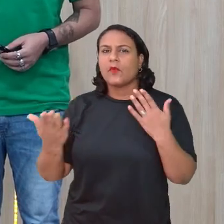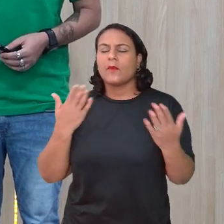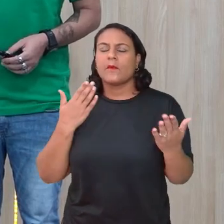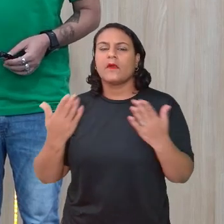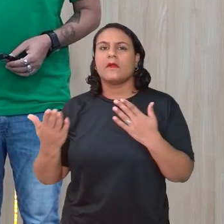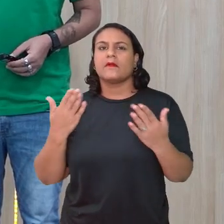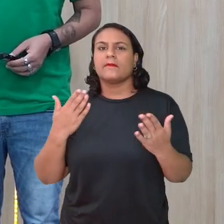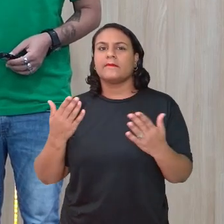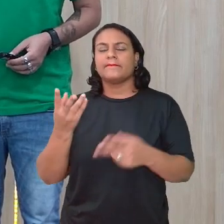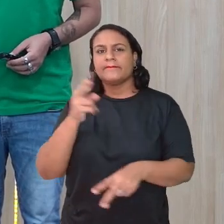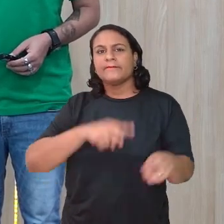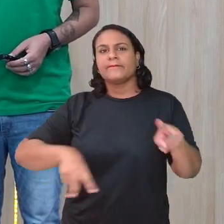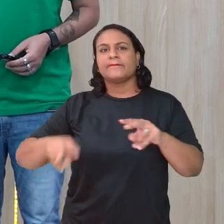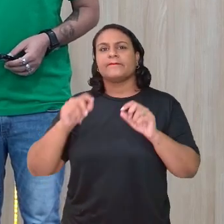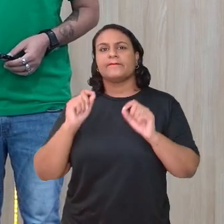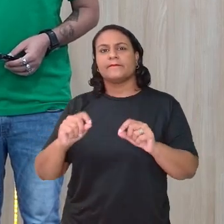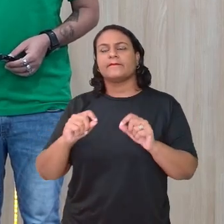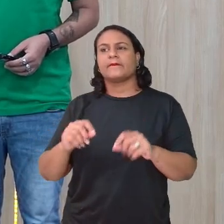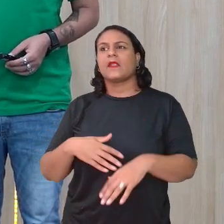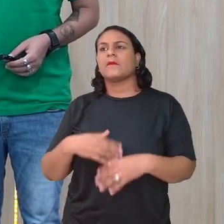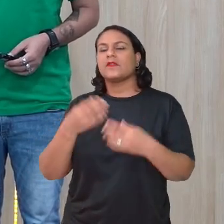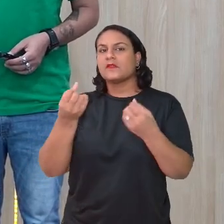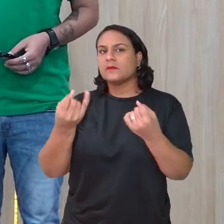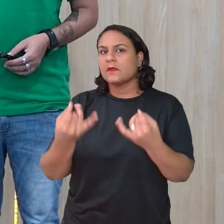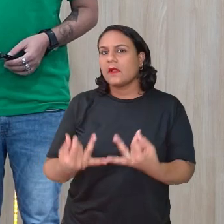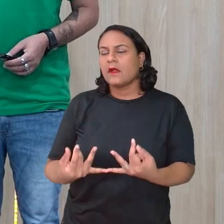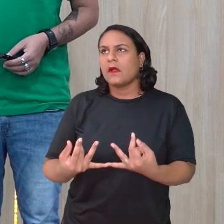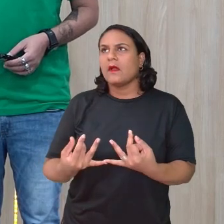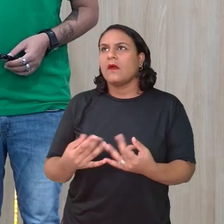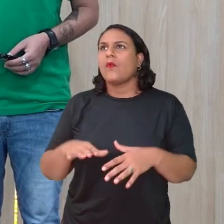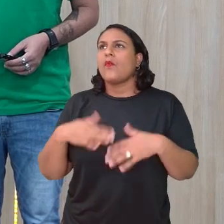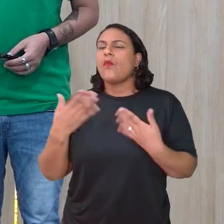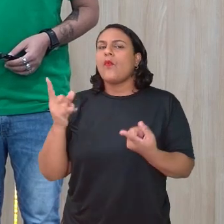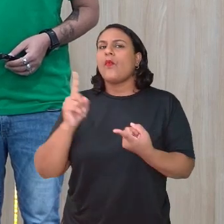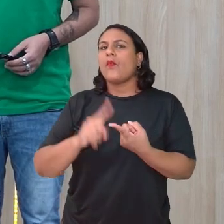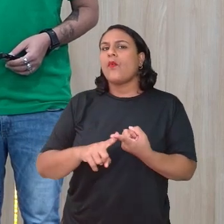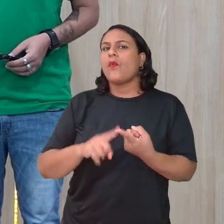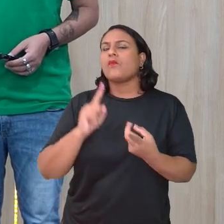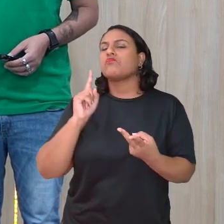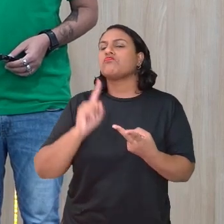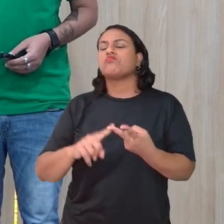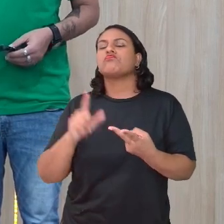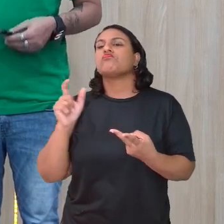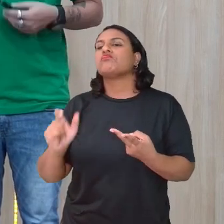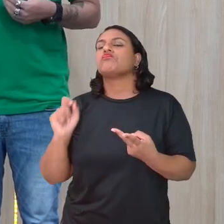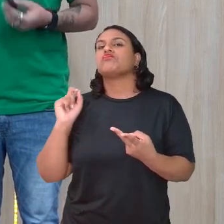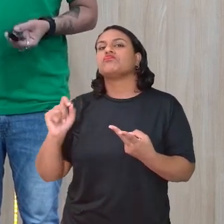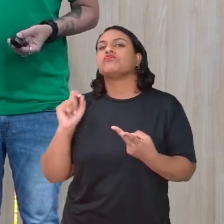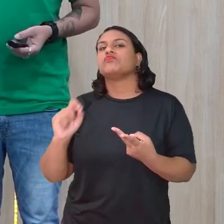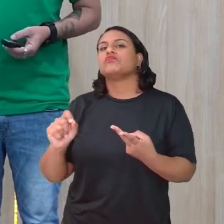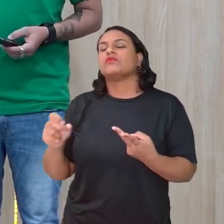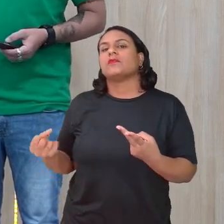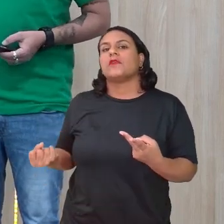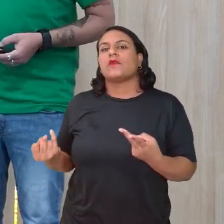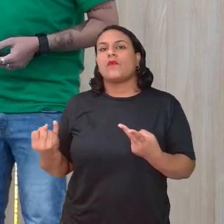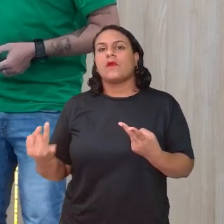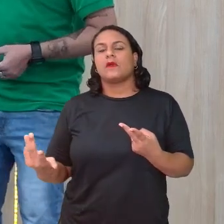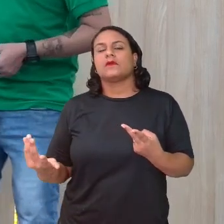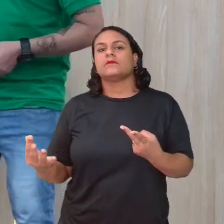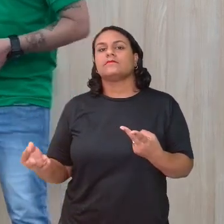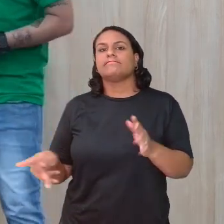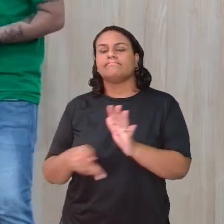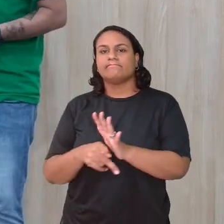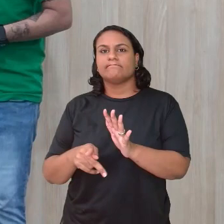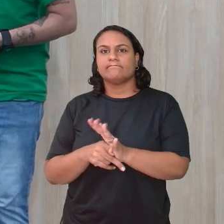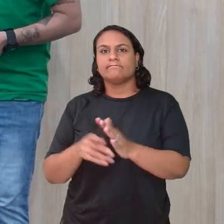comparação, observe que eu já tinha que ter dito quem eram os casos favoráveis, quem eram os casos possíveis e quantificá-los, né? Então, a